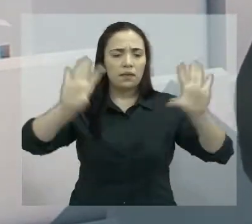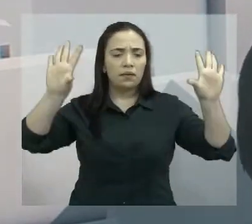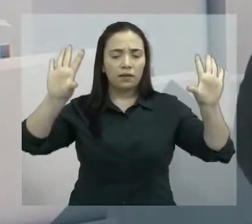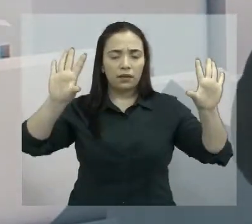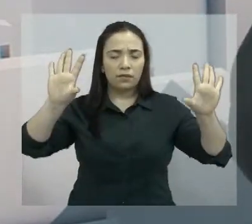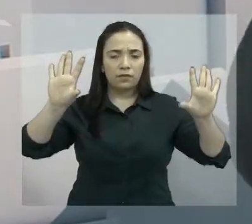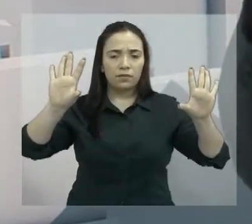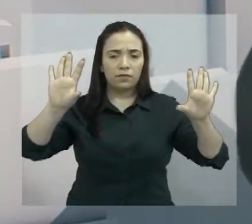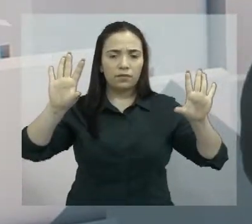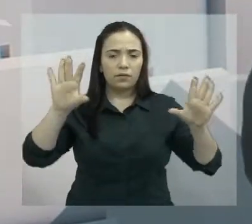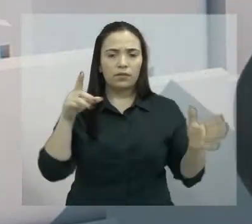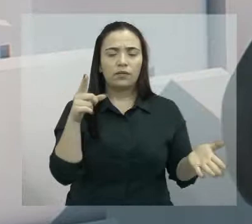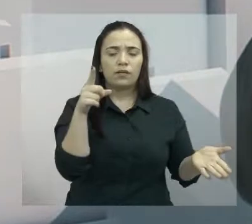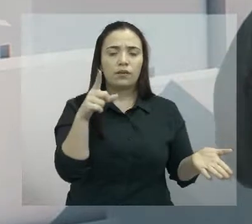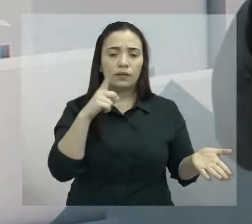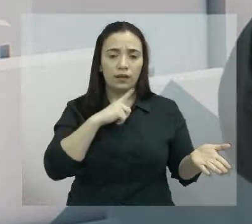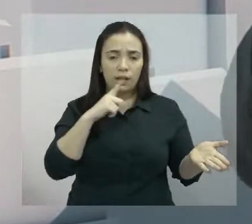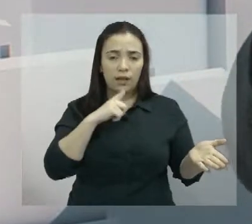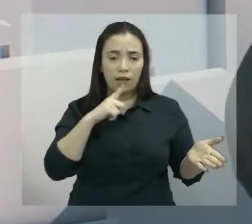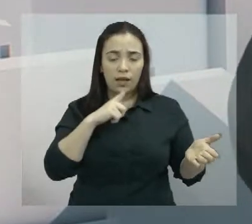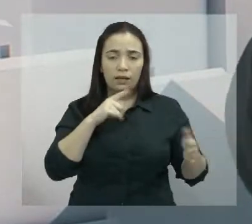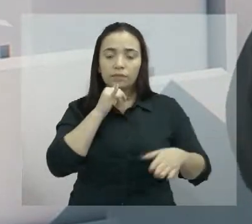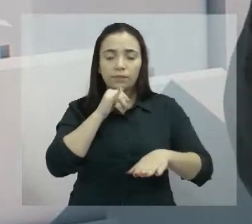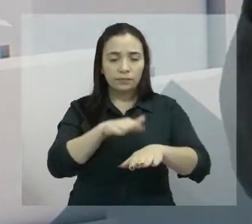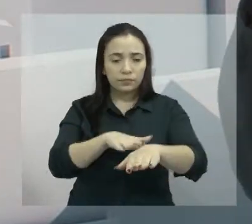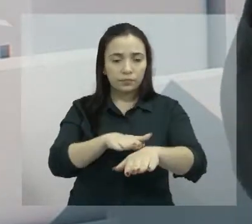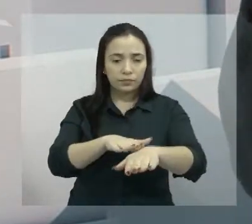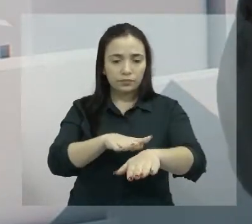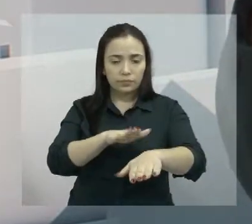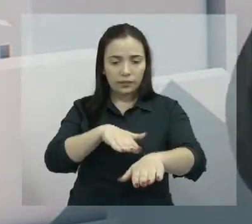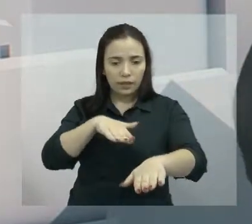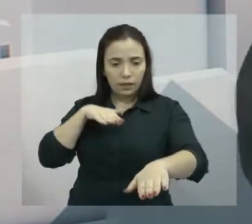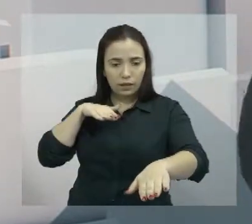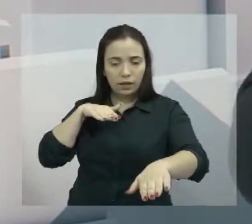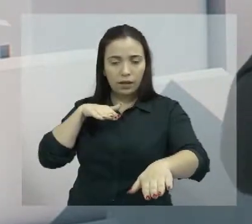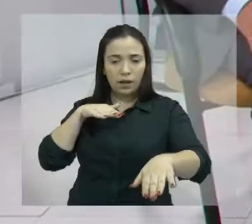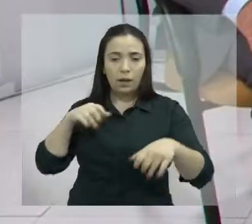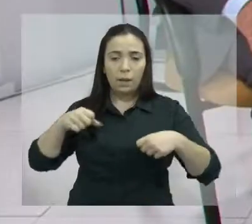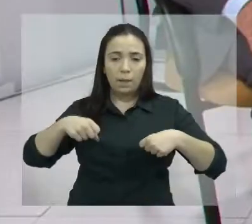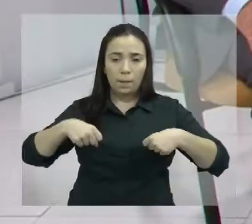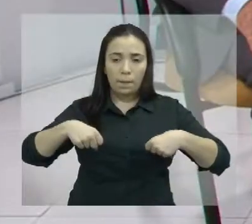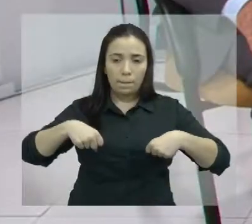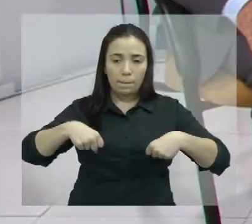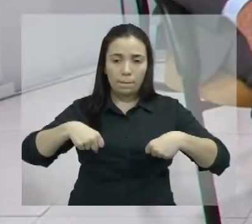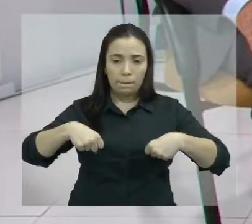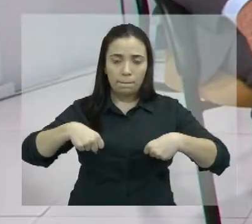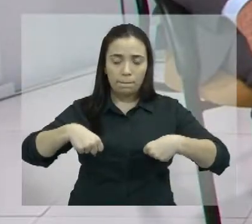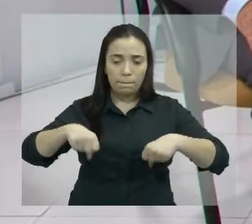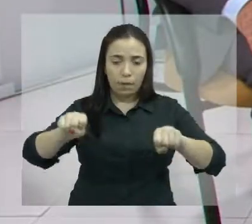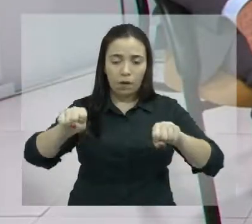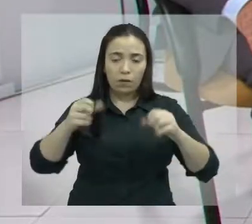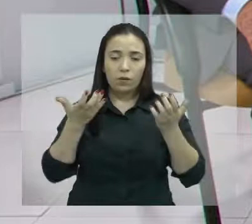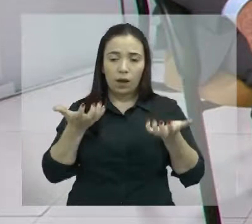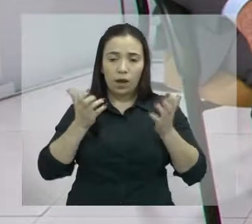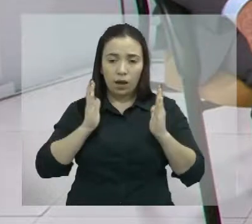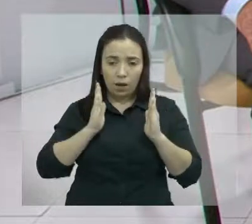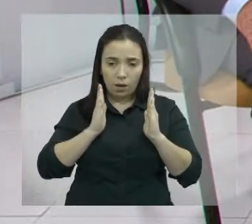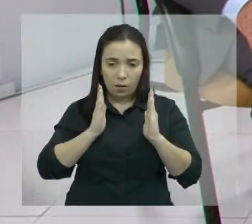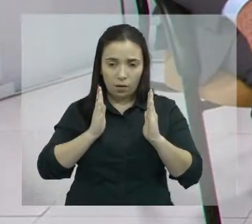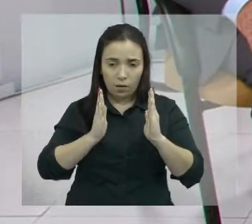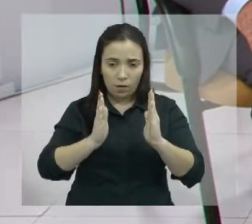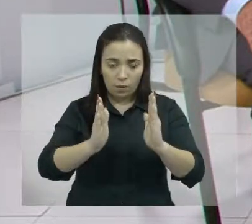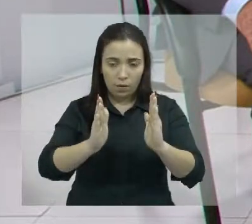se tem um engarrafamento, aí o motociclista encontra o corredor para passar, e quando há uma